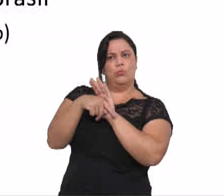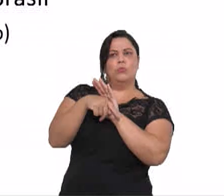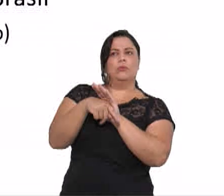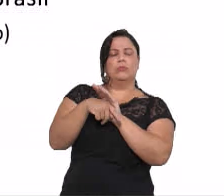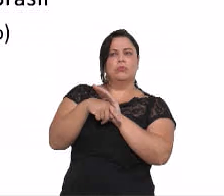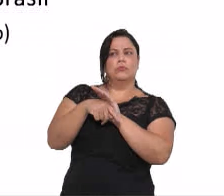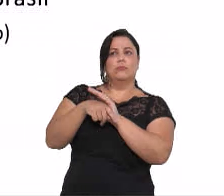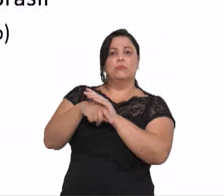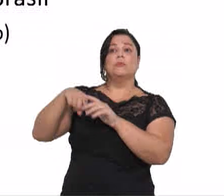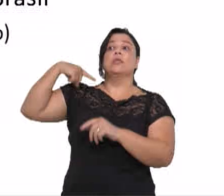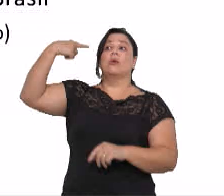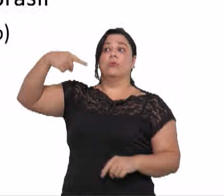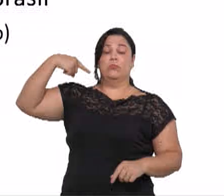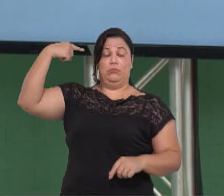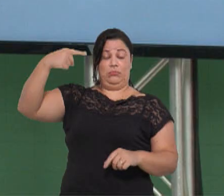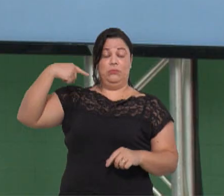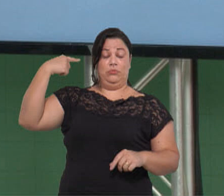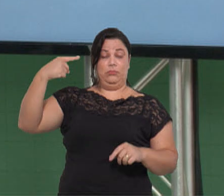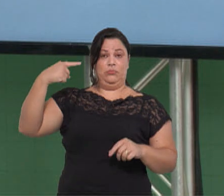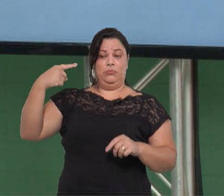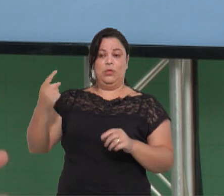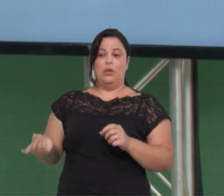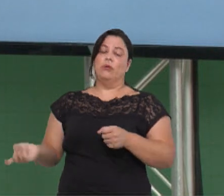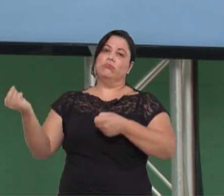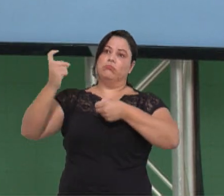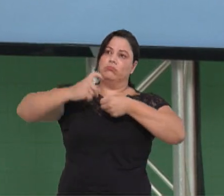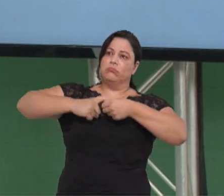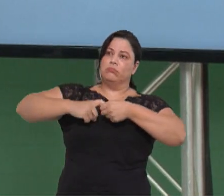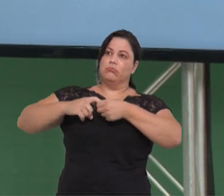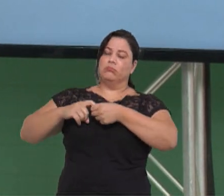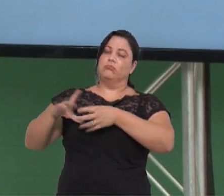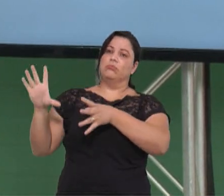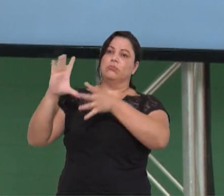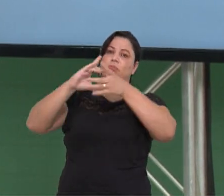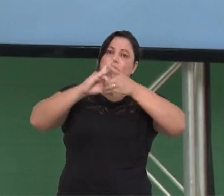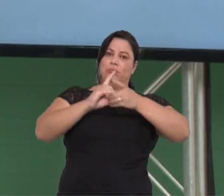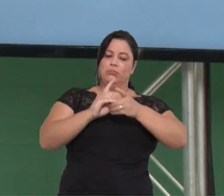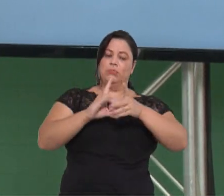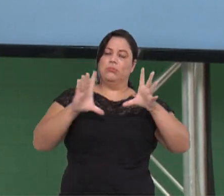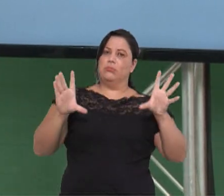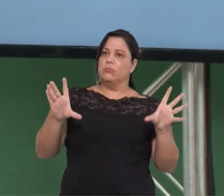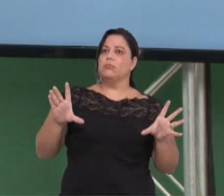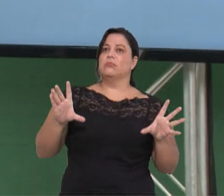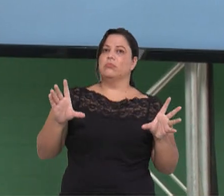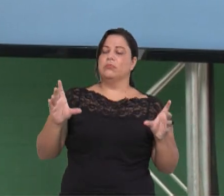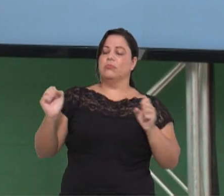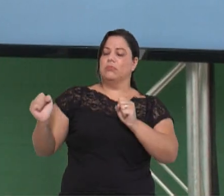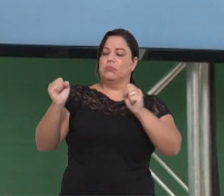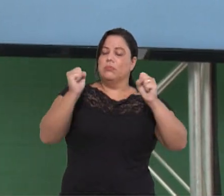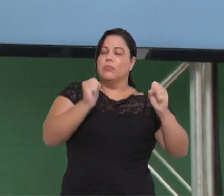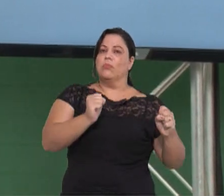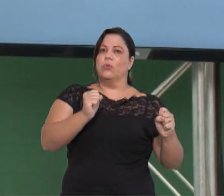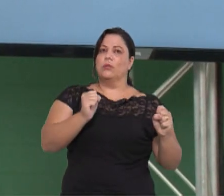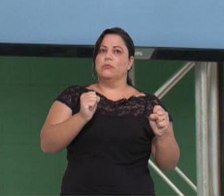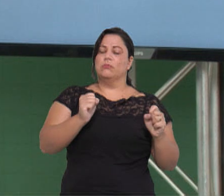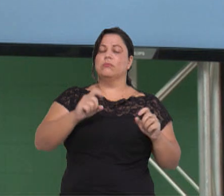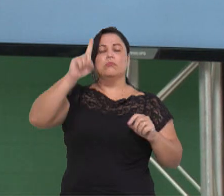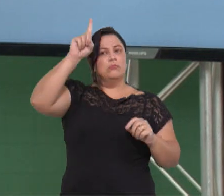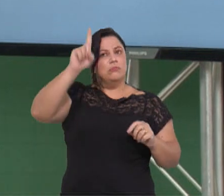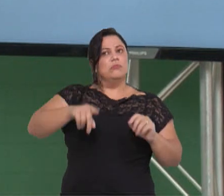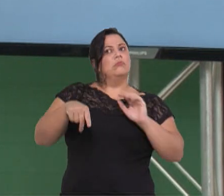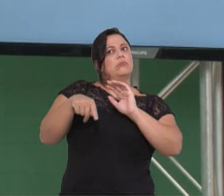de uma divisão democrática de poderes. Então, eles estão encabeçando